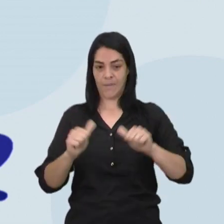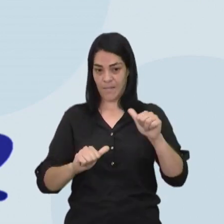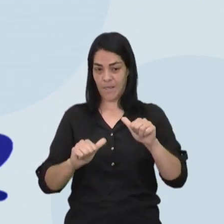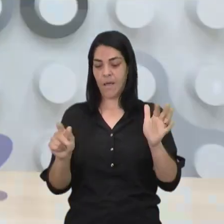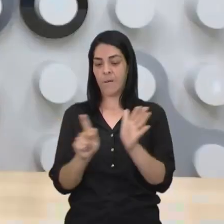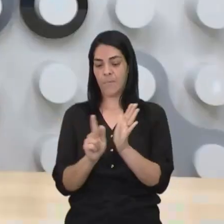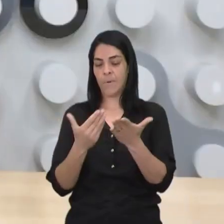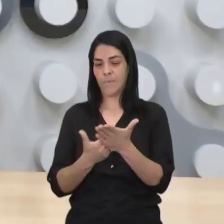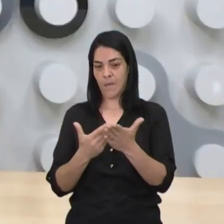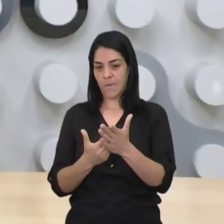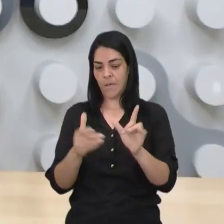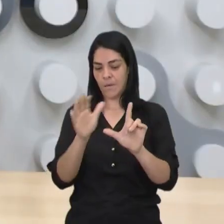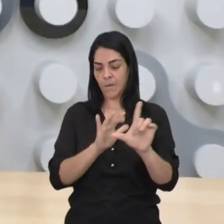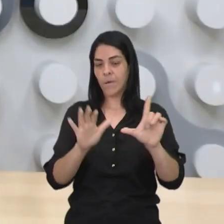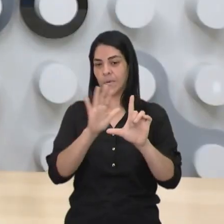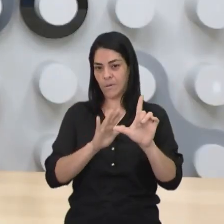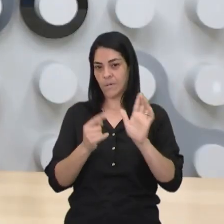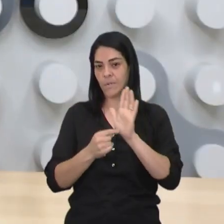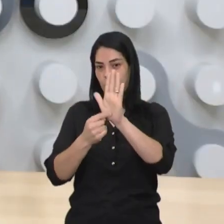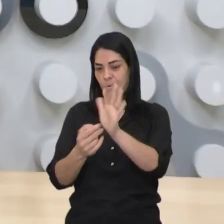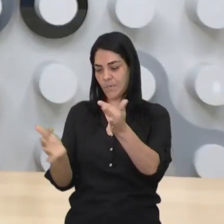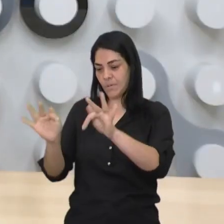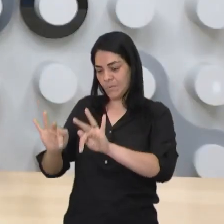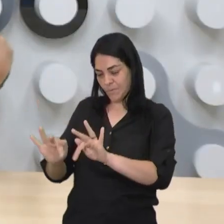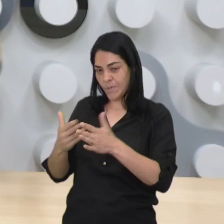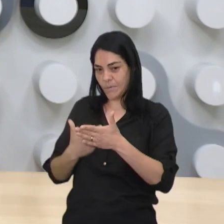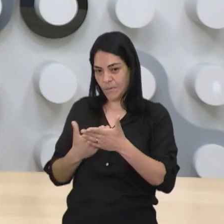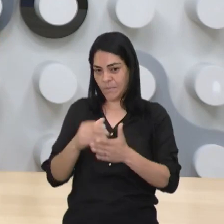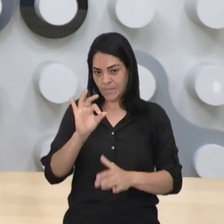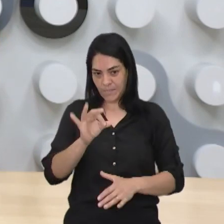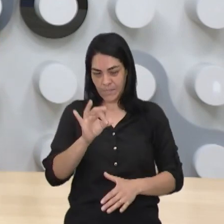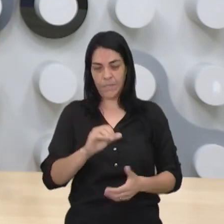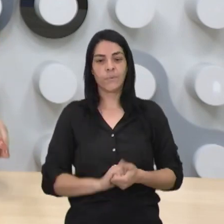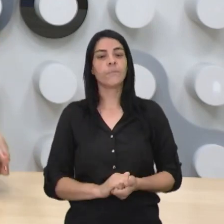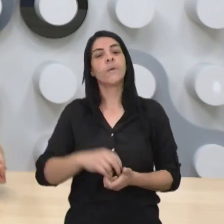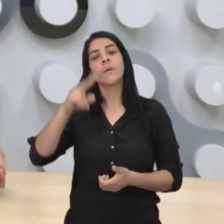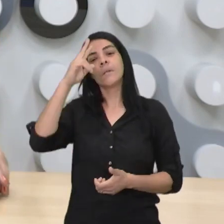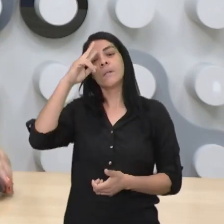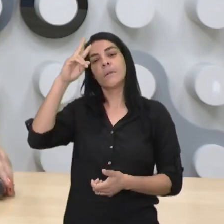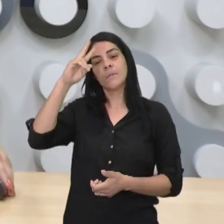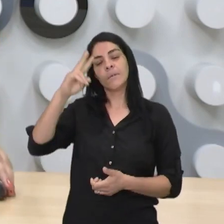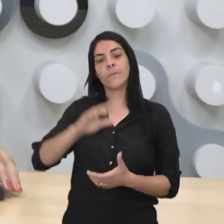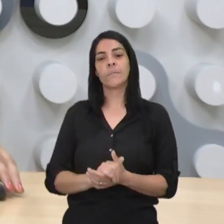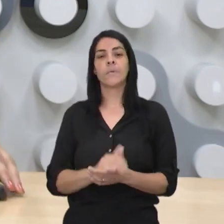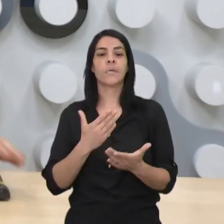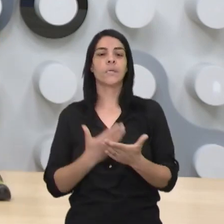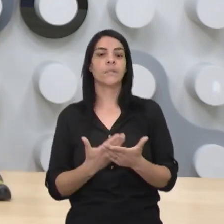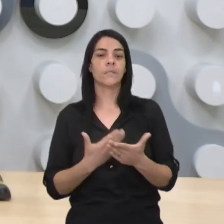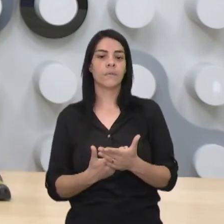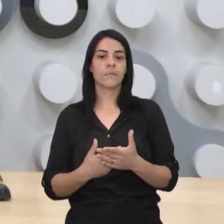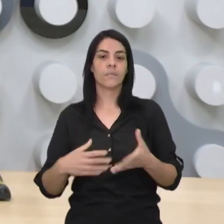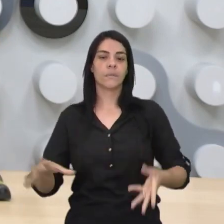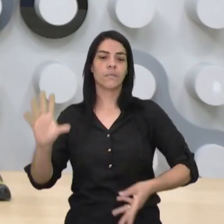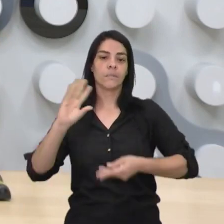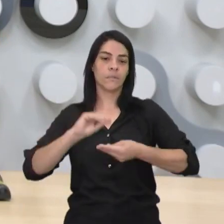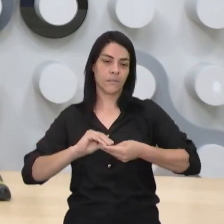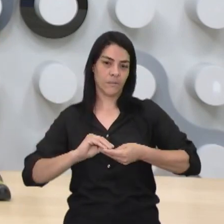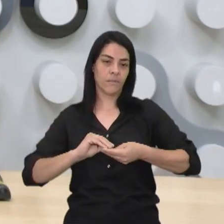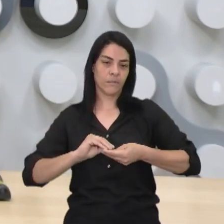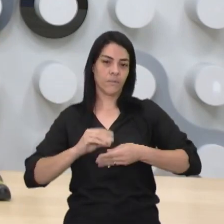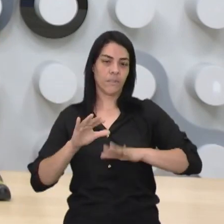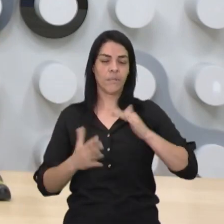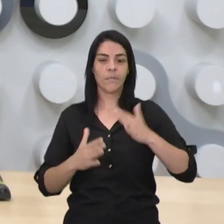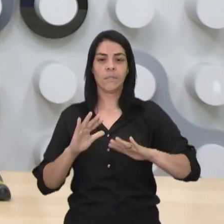Aí com o nosso QR Code que aparece no final. Belezinha? Bom, lembrando que Uma aula de sistematização,